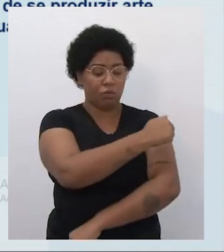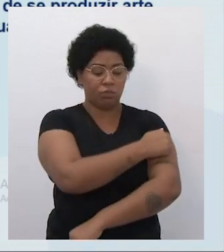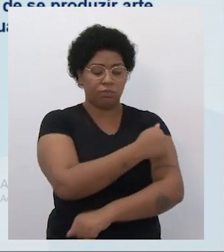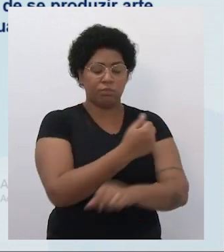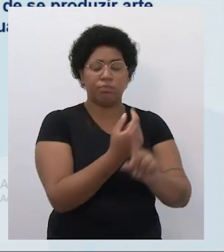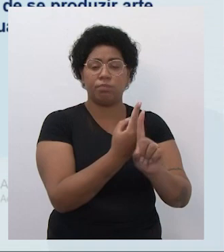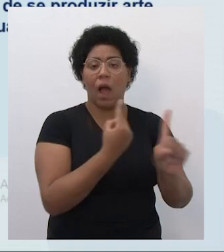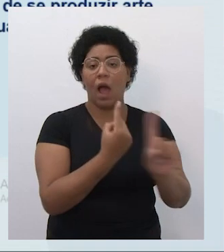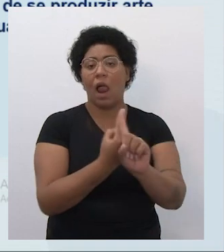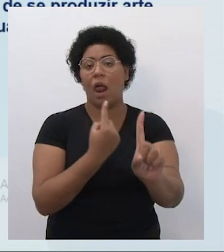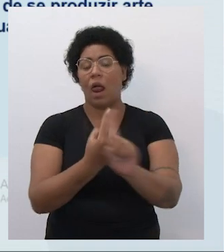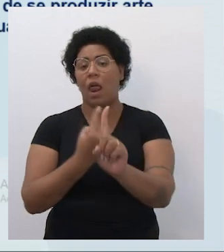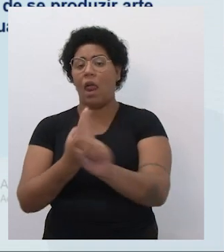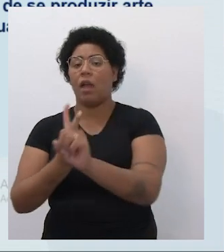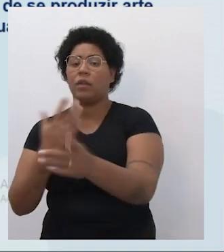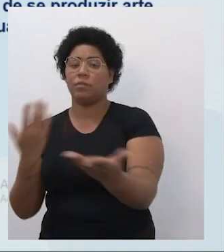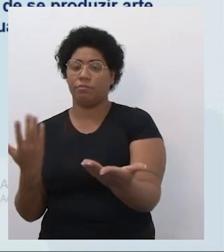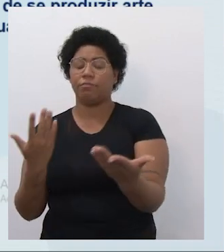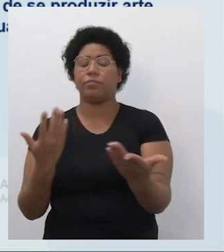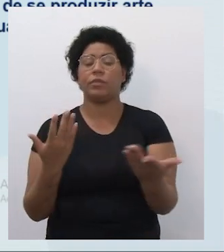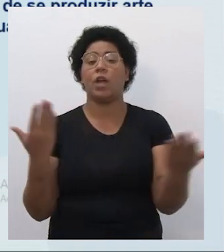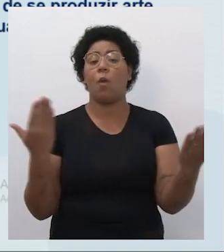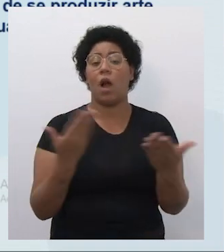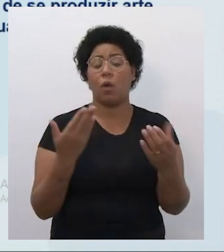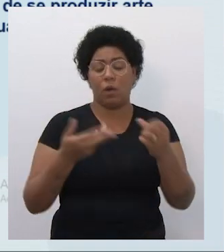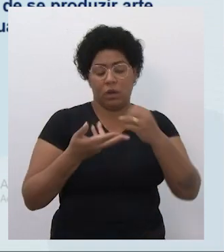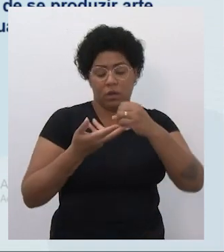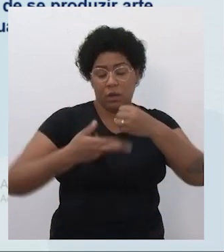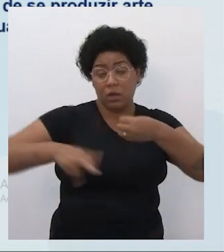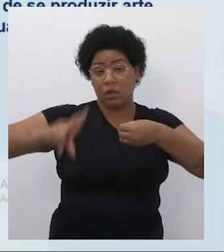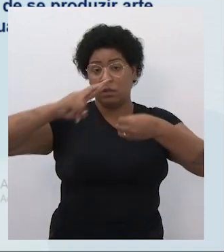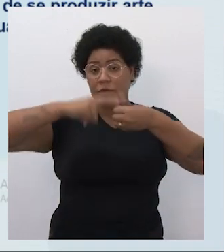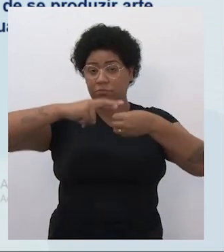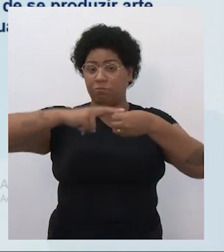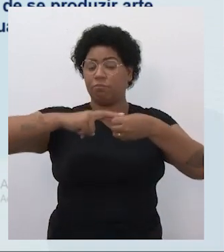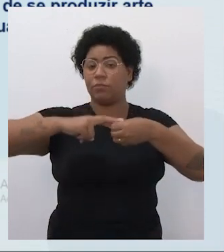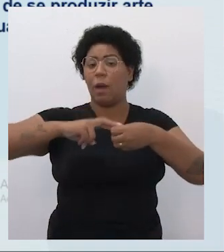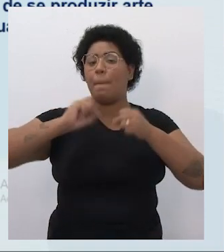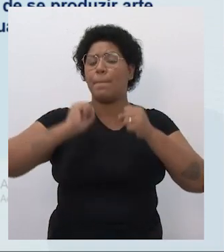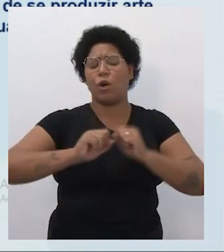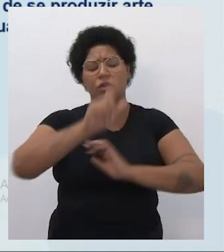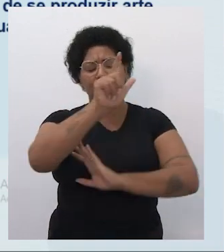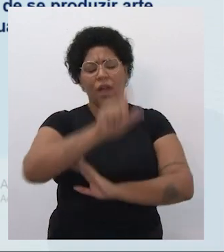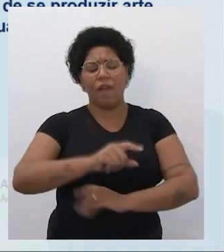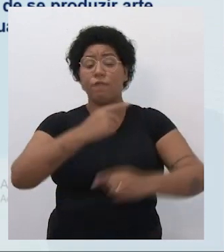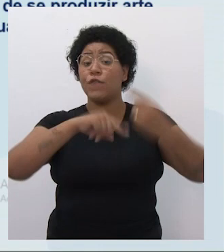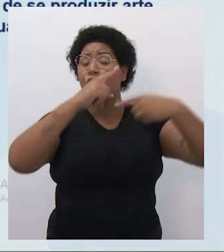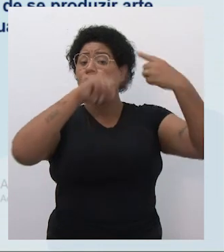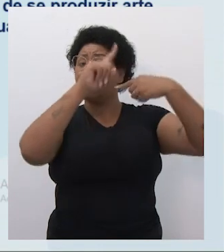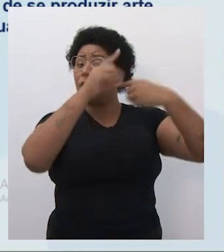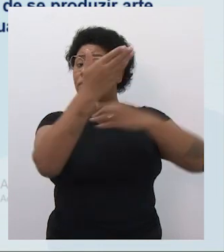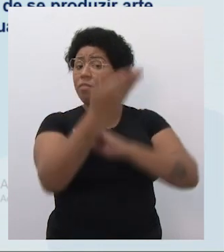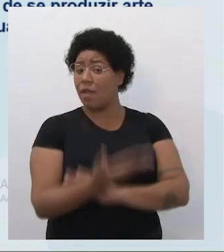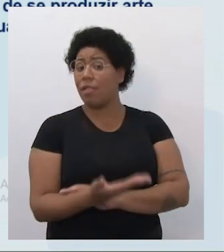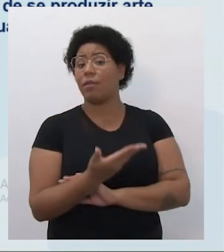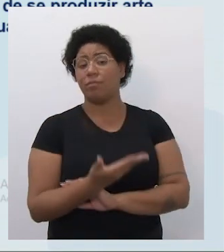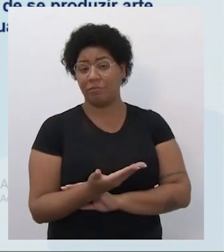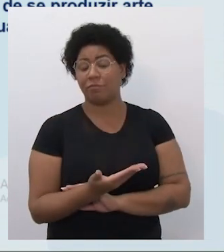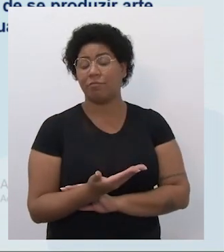né? Então, este momento da recuperação pode prever, né, o resgate, ou deve prever o resgate